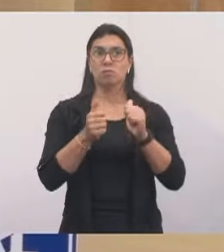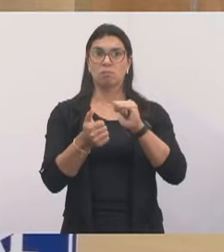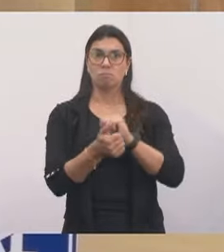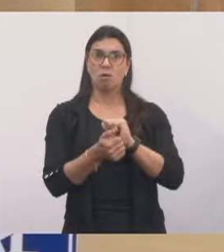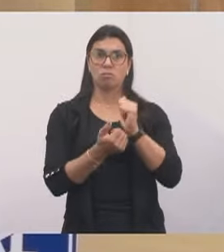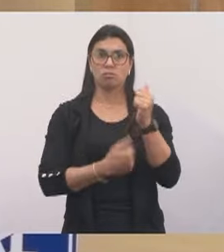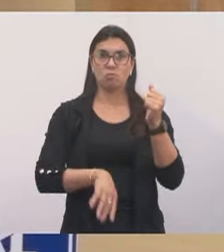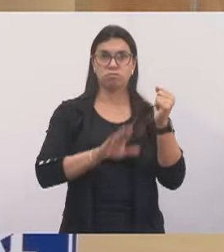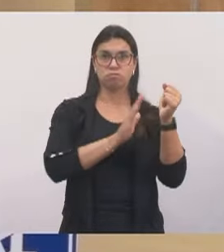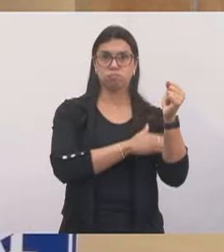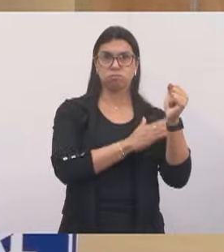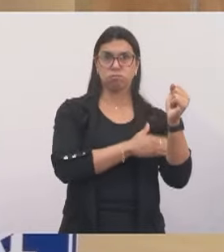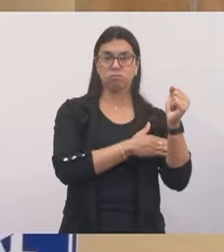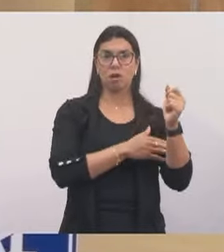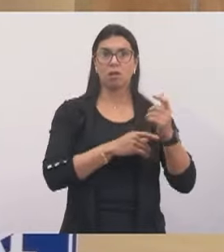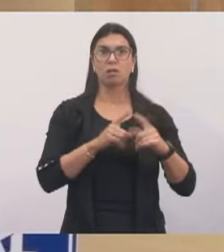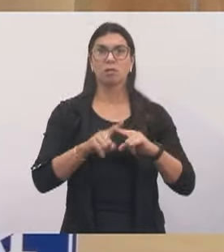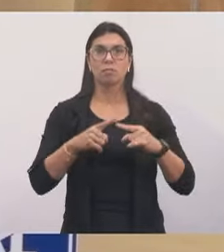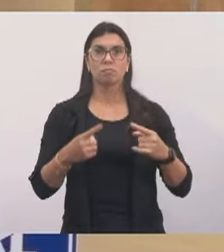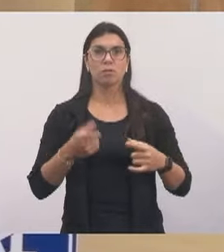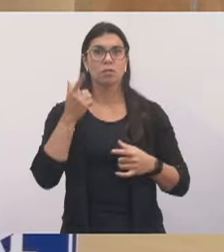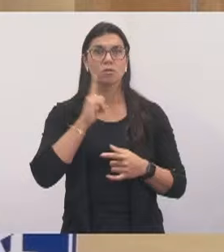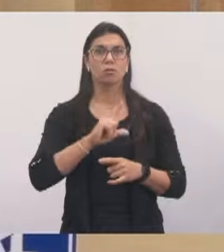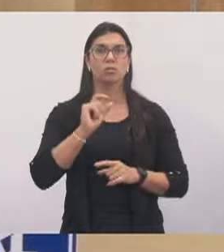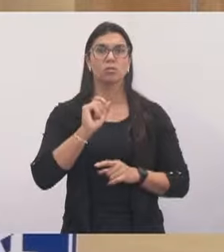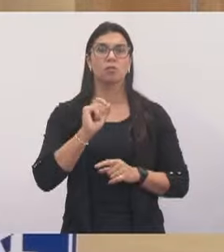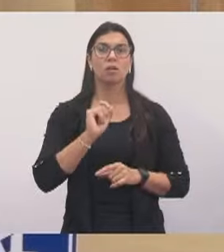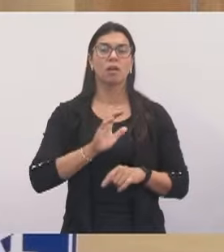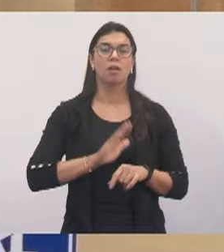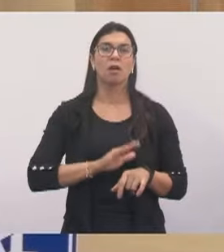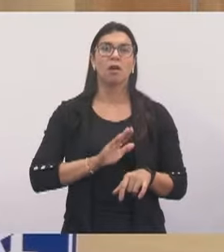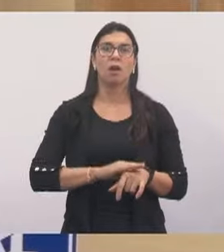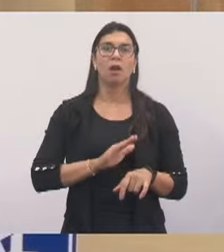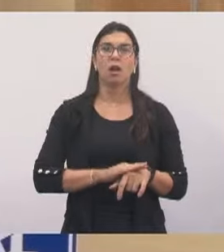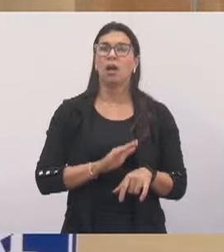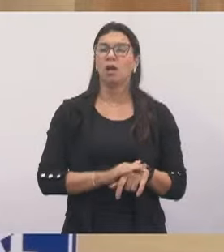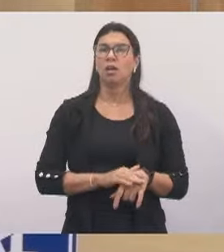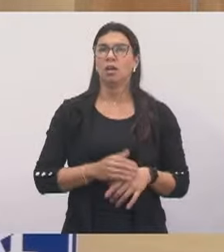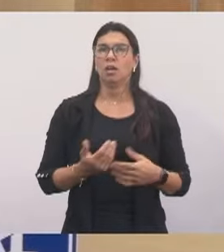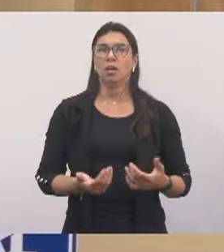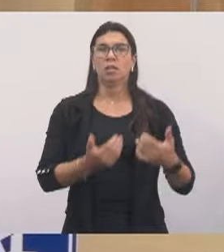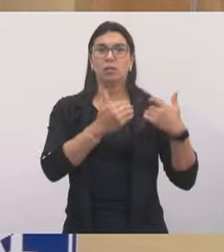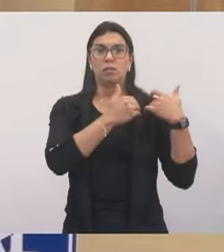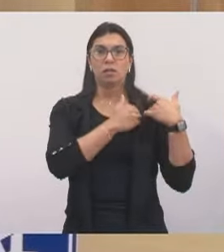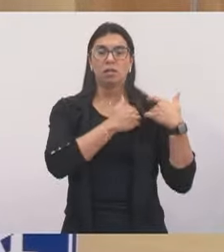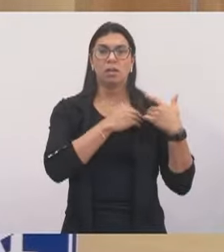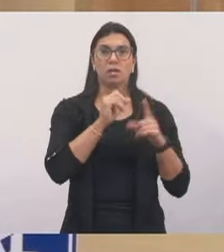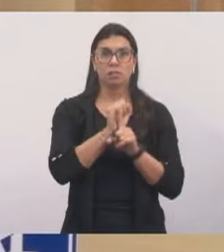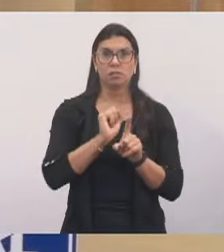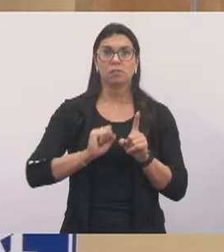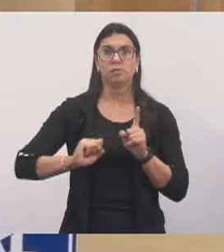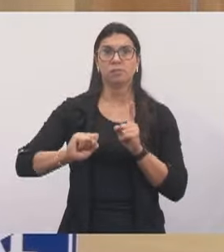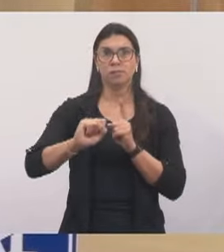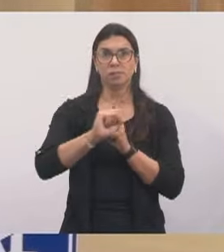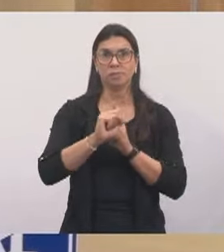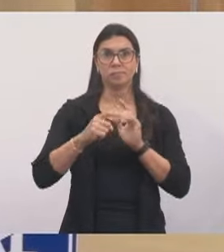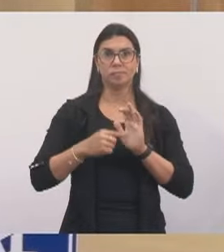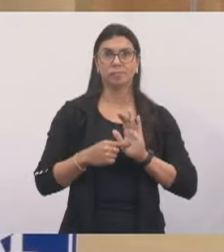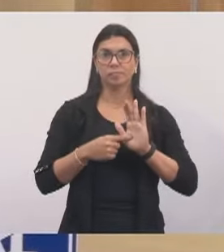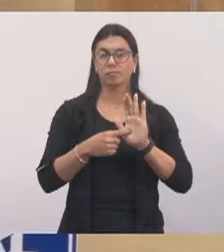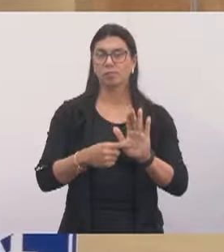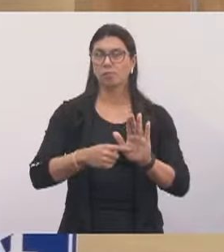país, que ela consiga fazer o seu papel, tanto esportivo como social. E você nunca